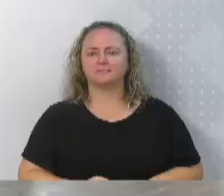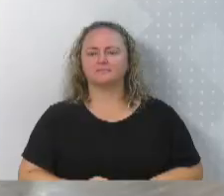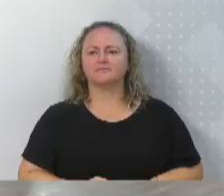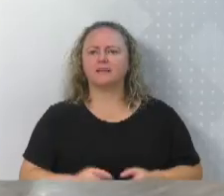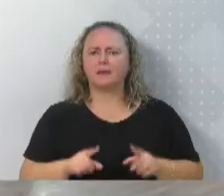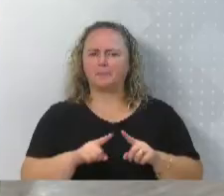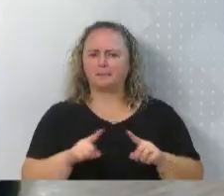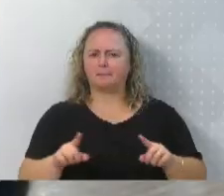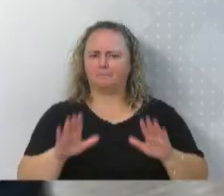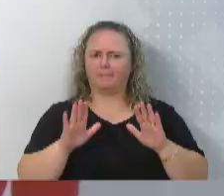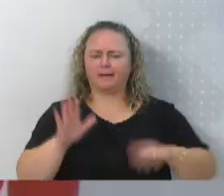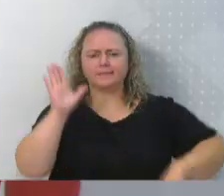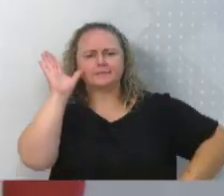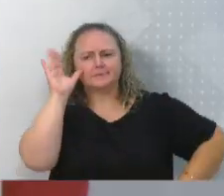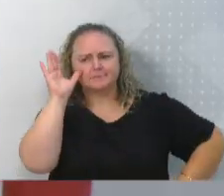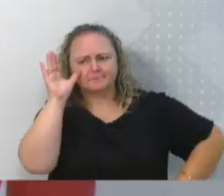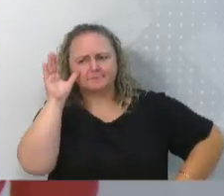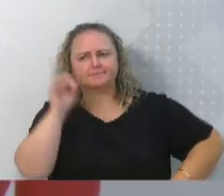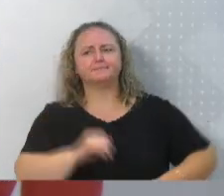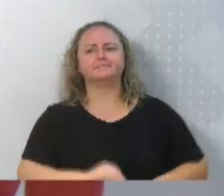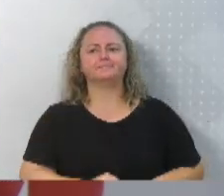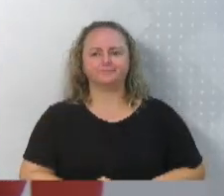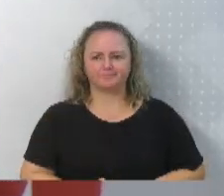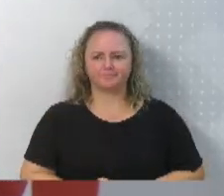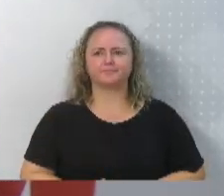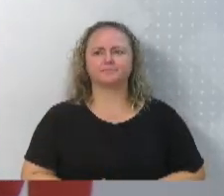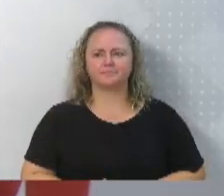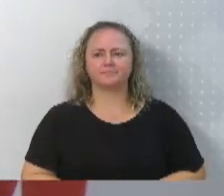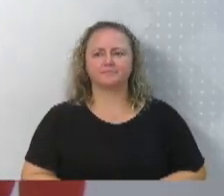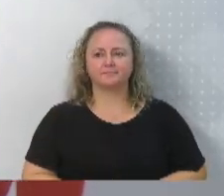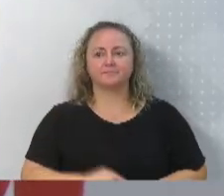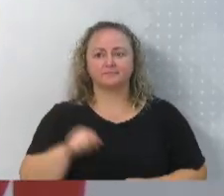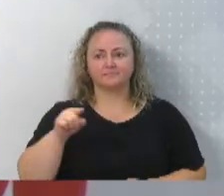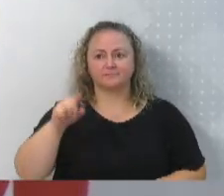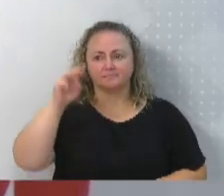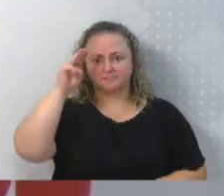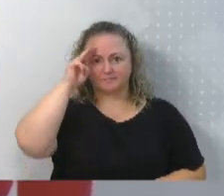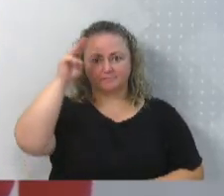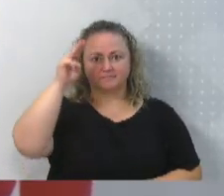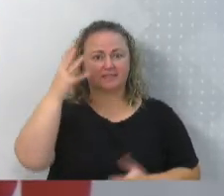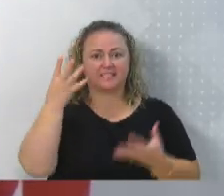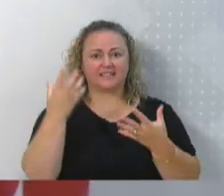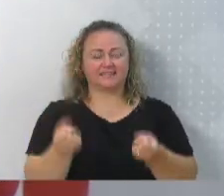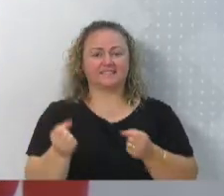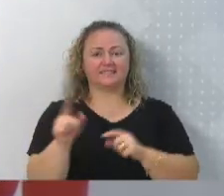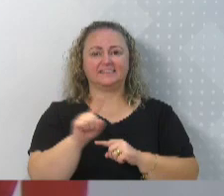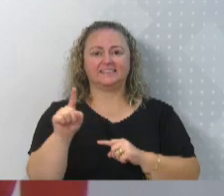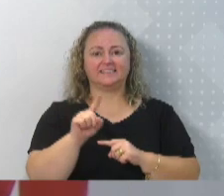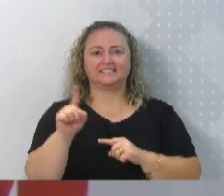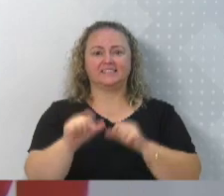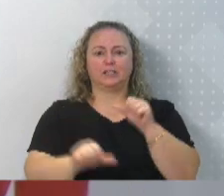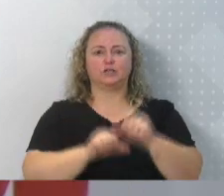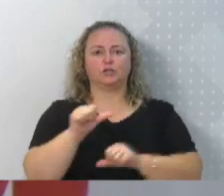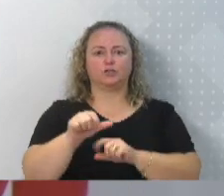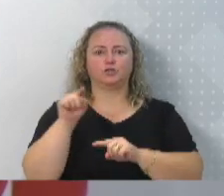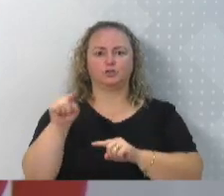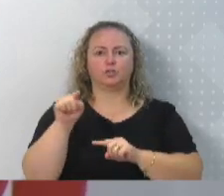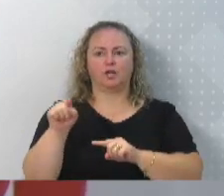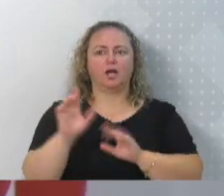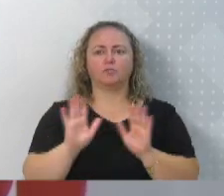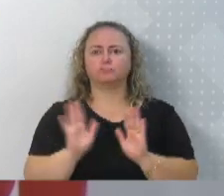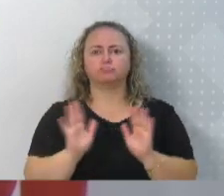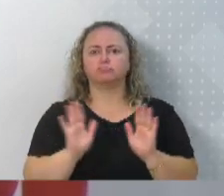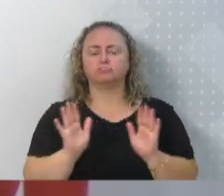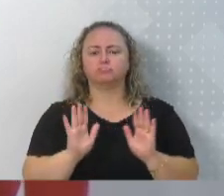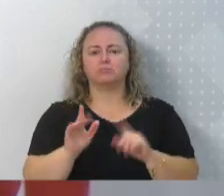por curiosidade vereadores essa bandeira o exército zeteranos não quiseram usar para trocar né fazer aquela troca